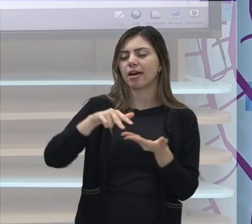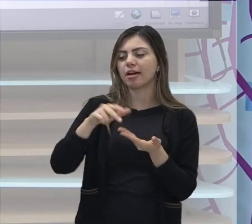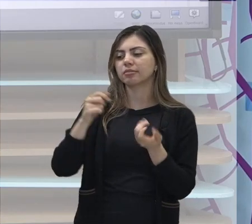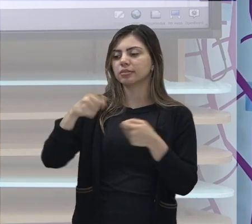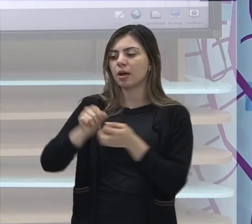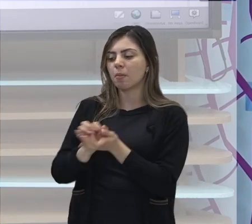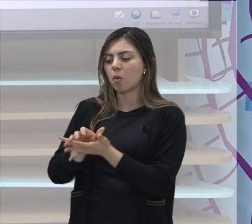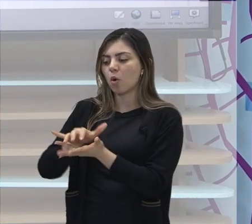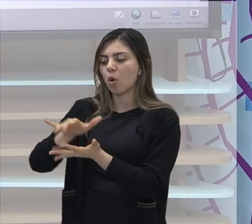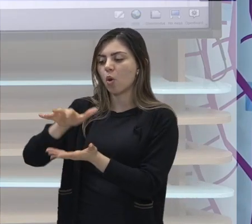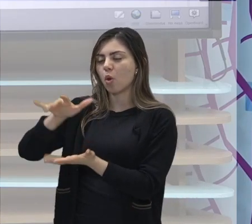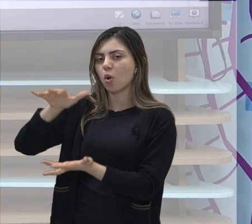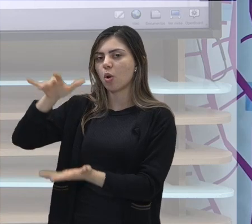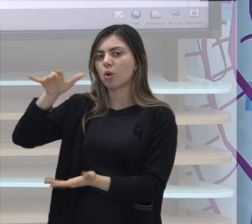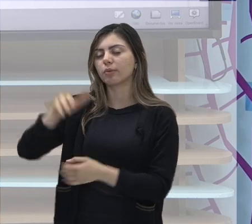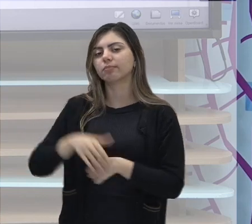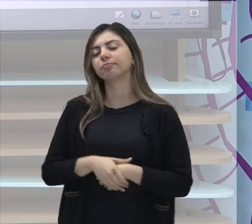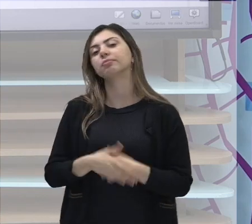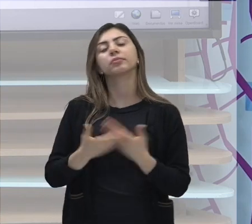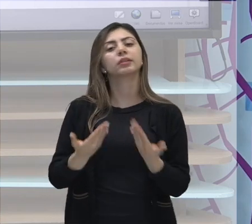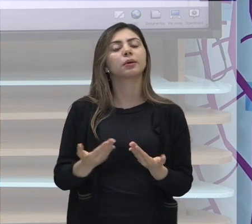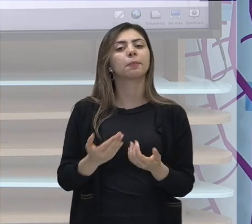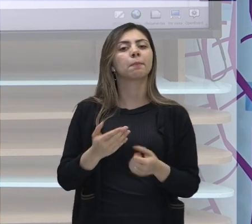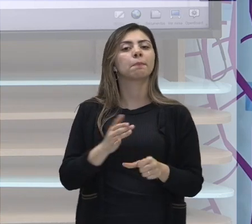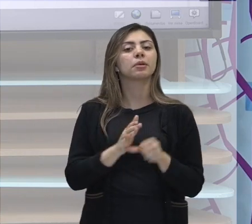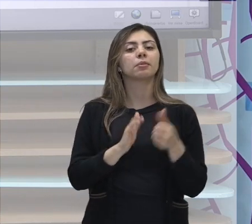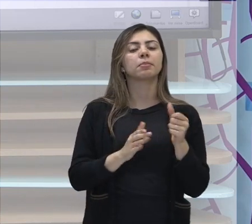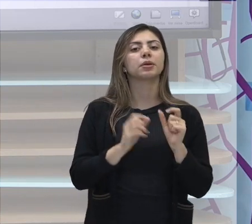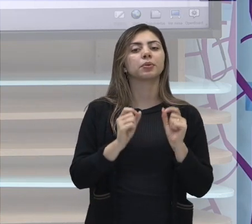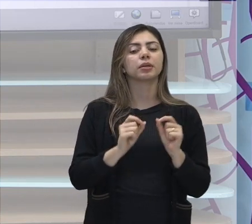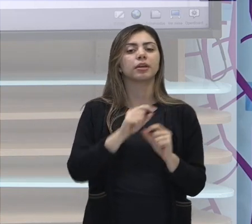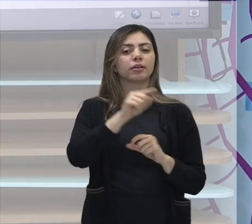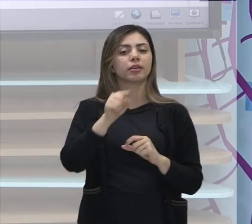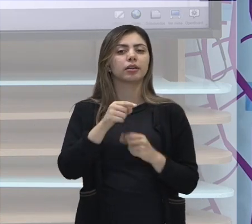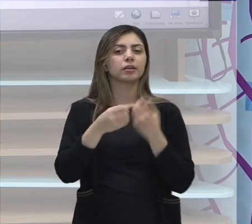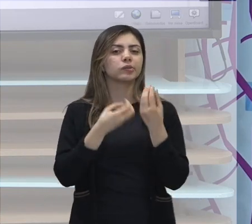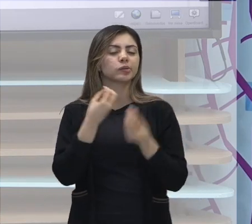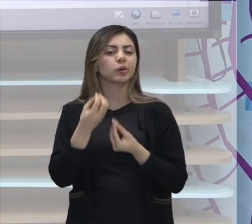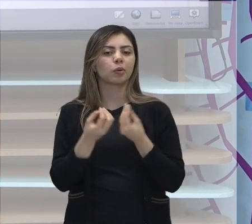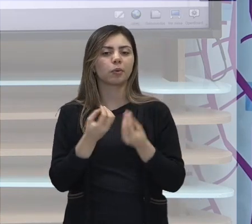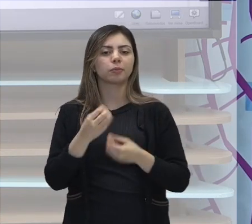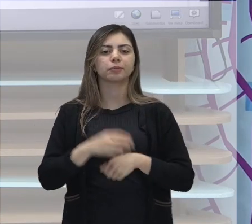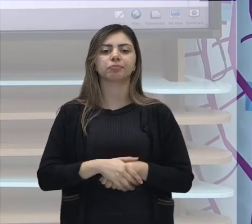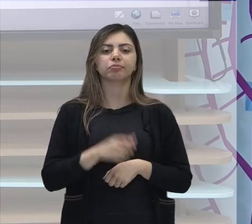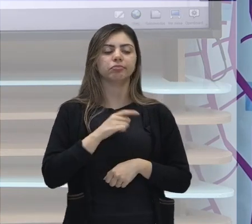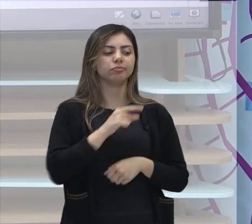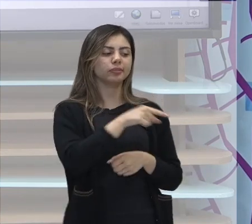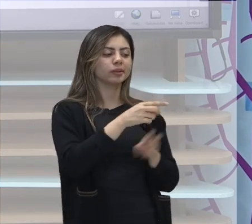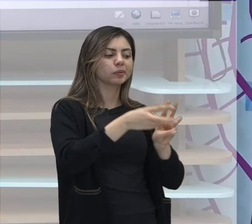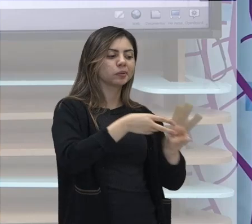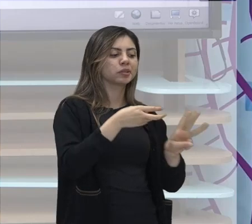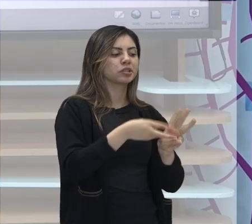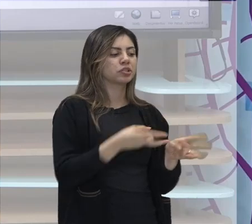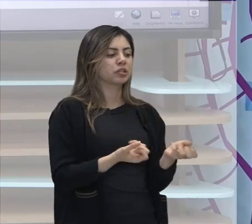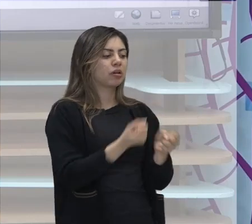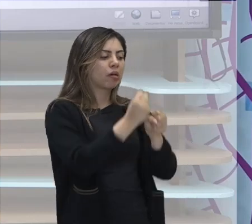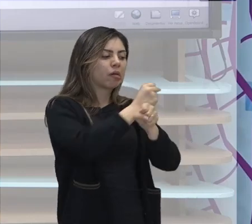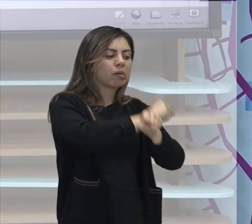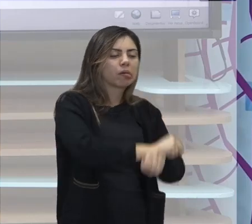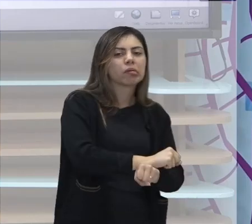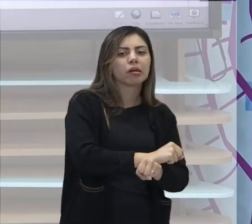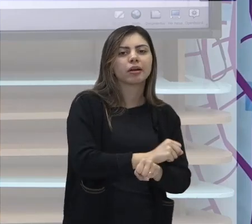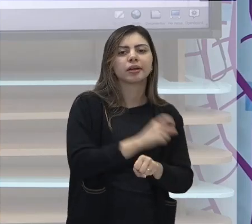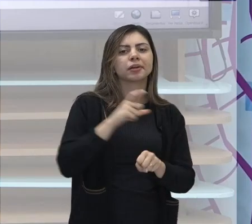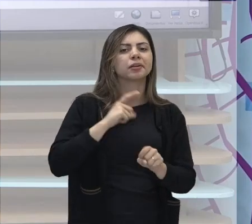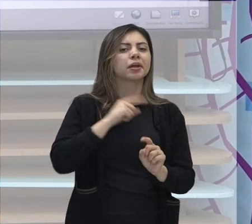primeiro momento, você tem a utilização da exploração dessa mão de obra indígena justamente atrás